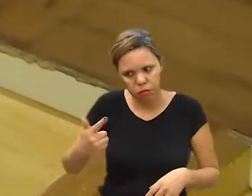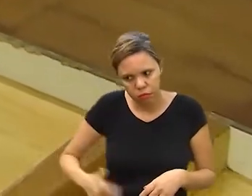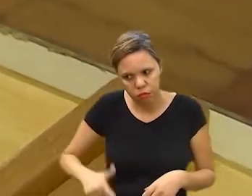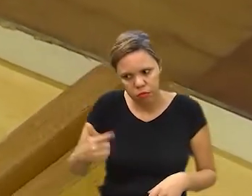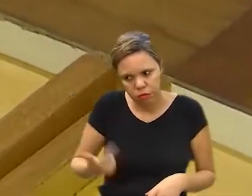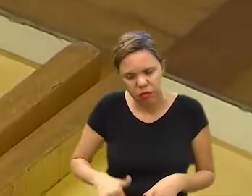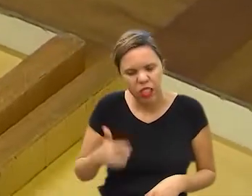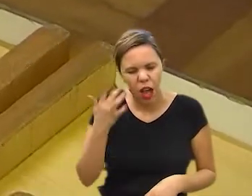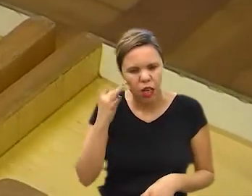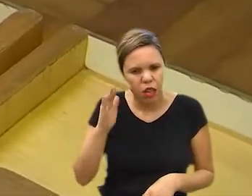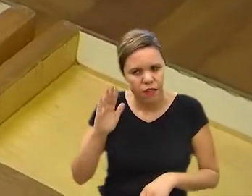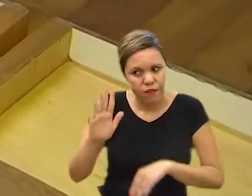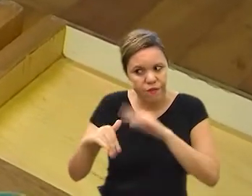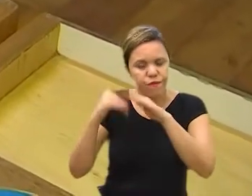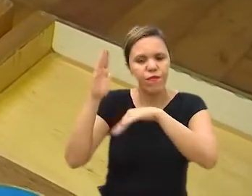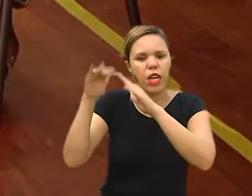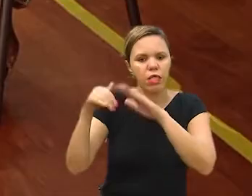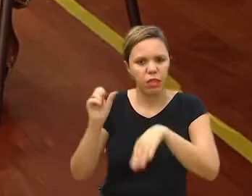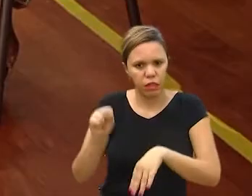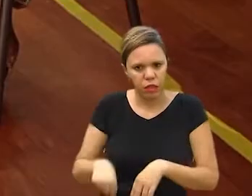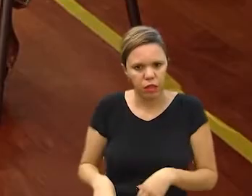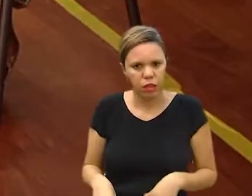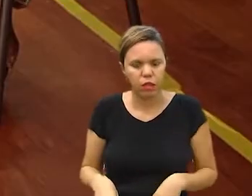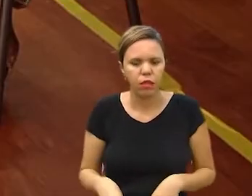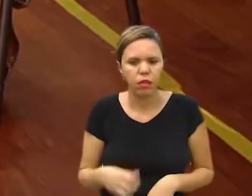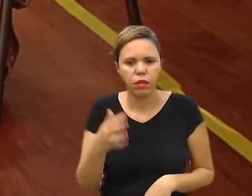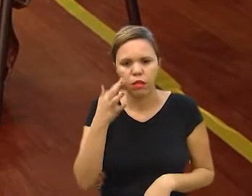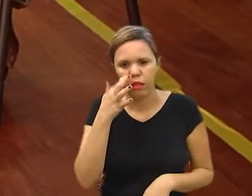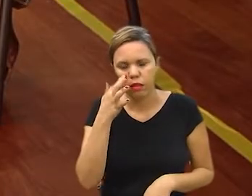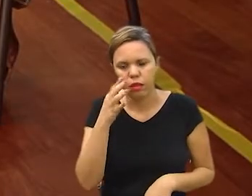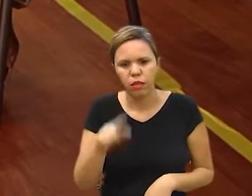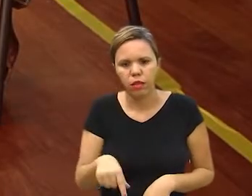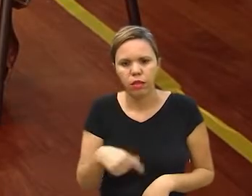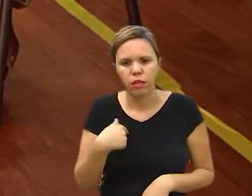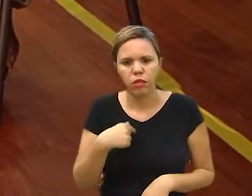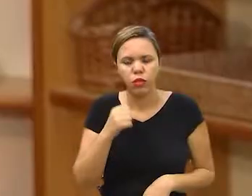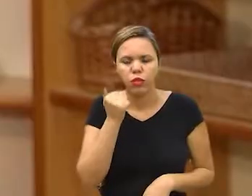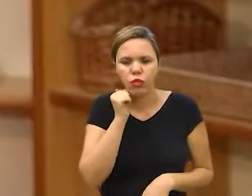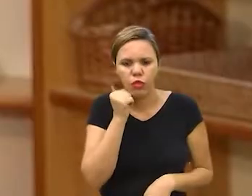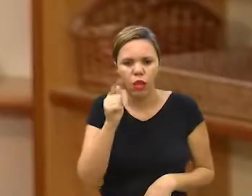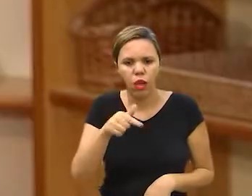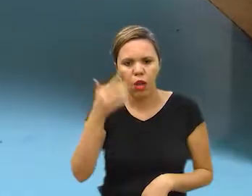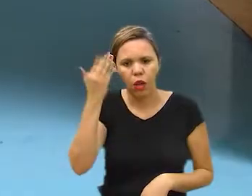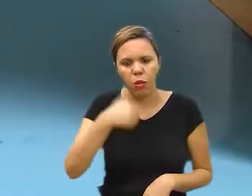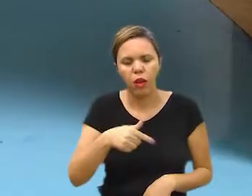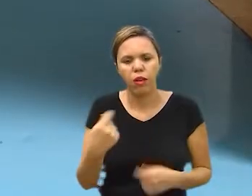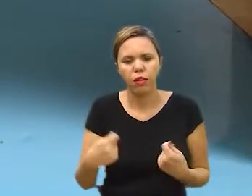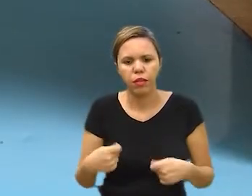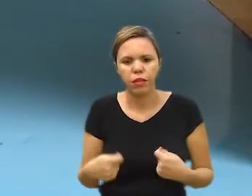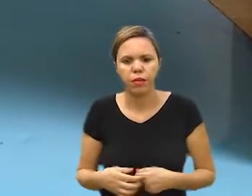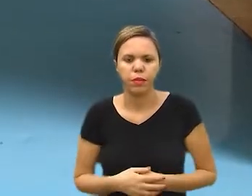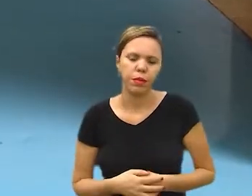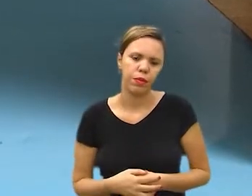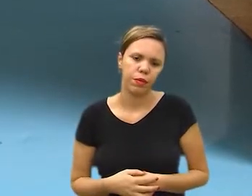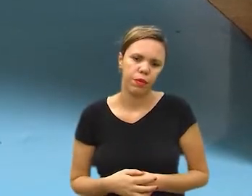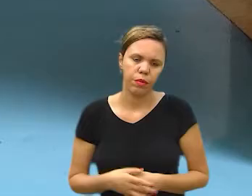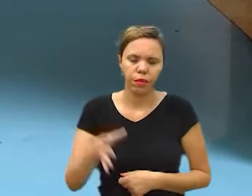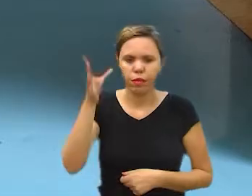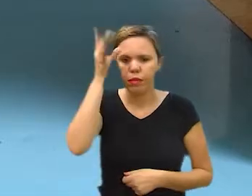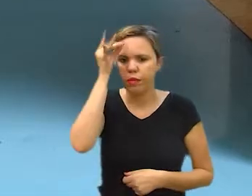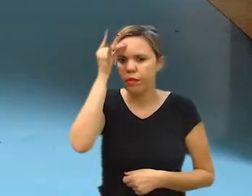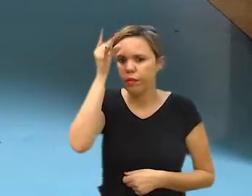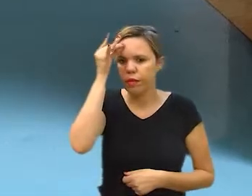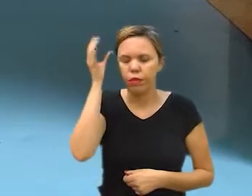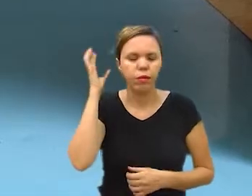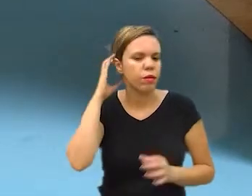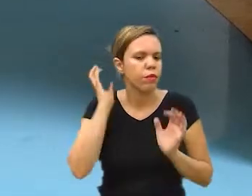Ela avança, passa de fase? Ela vai, é incrível o que a Nick falou, né? Pela ciência hoje já é comprovado que é necessário para as sinapses todas do